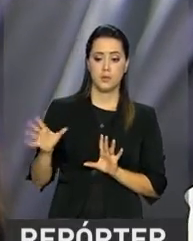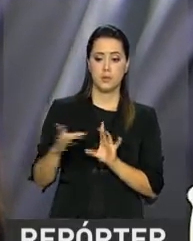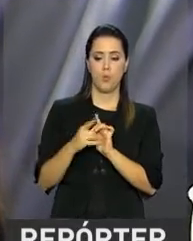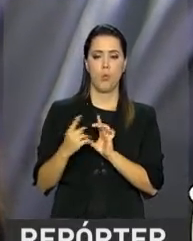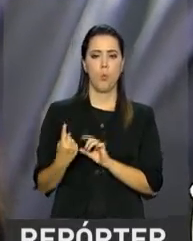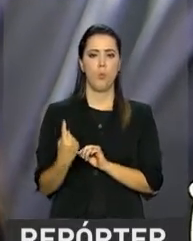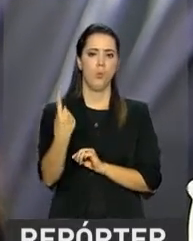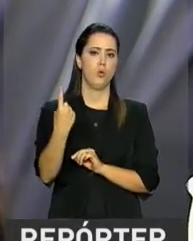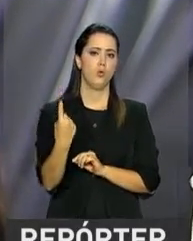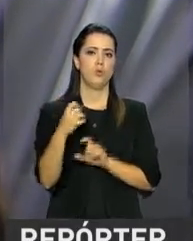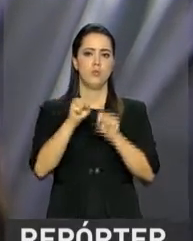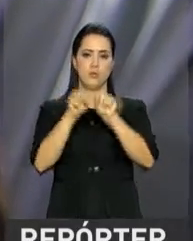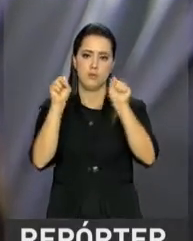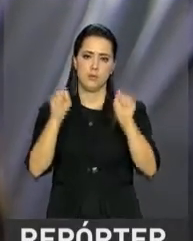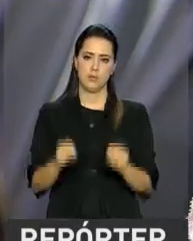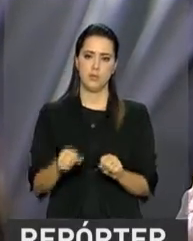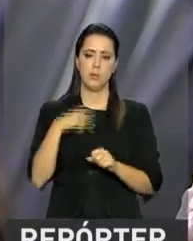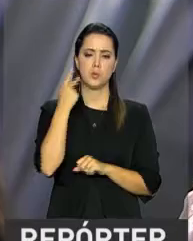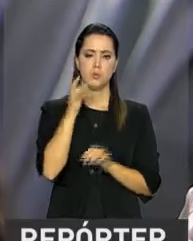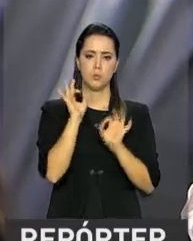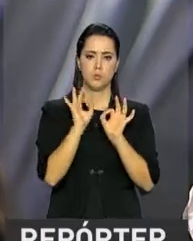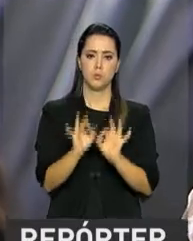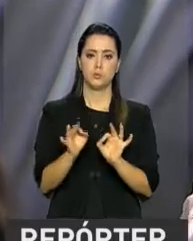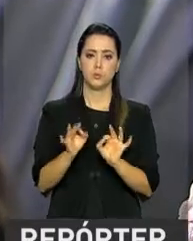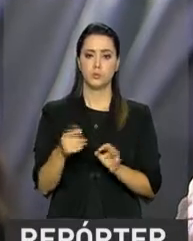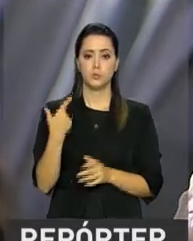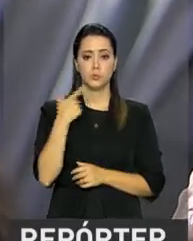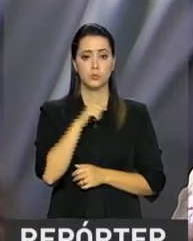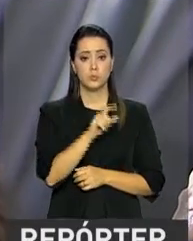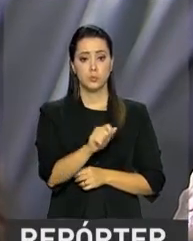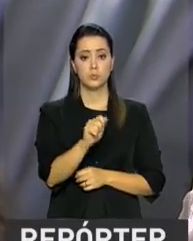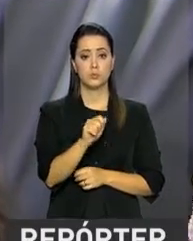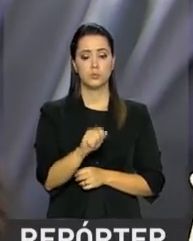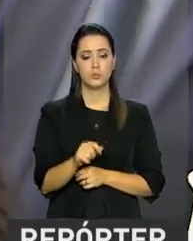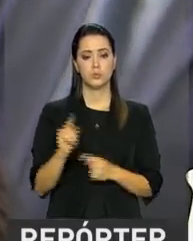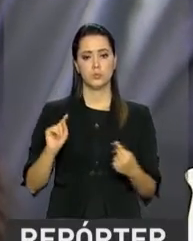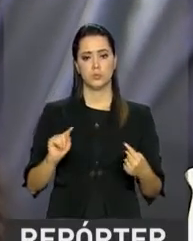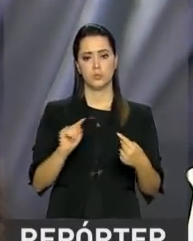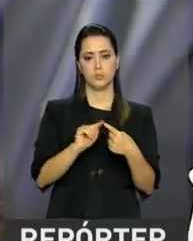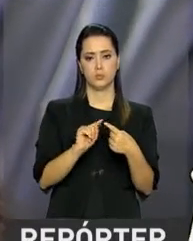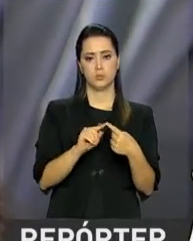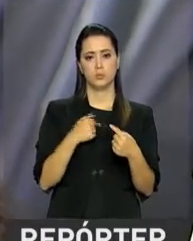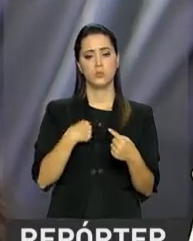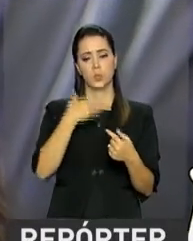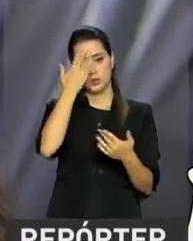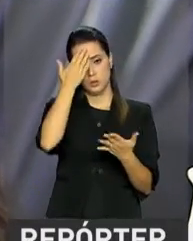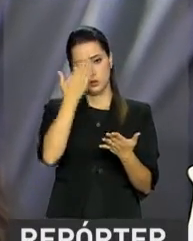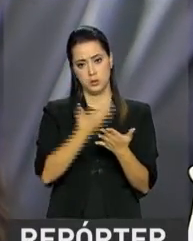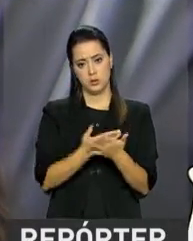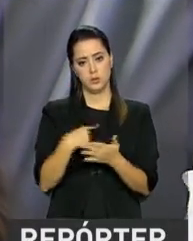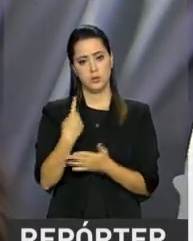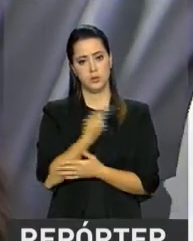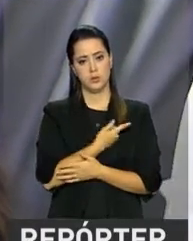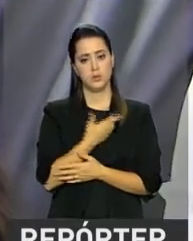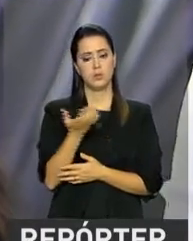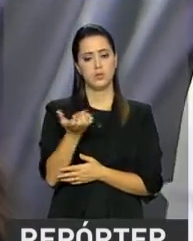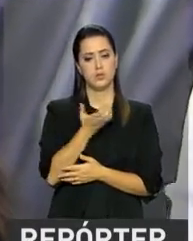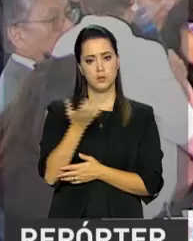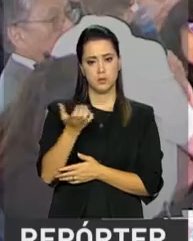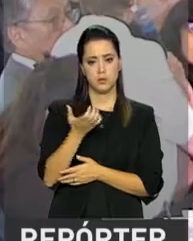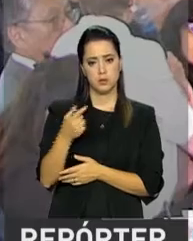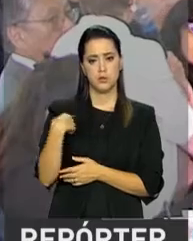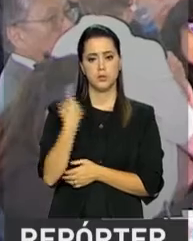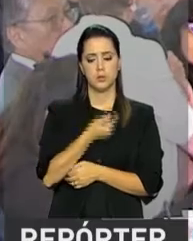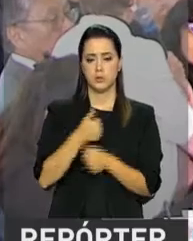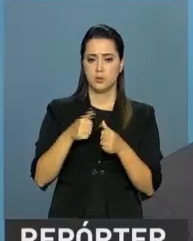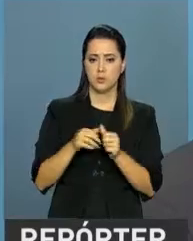efetivas e que nós possamos alcançar as metas que eu acredito que todos nós desejamos e porque